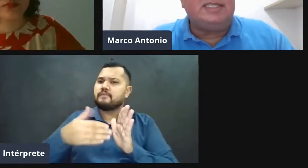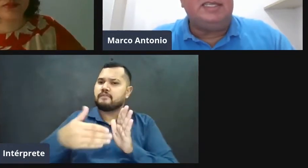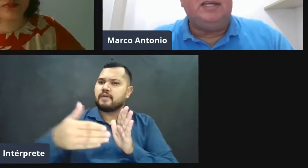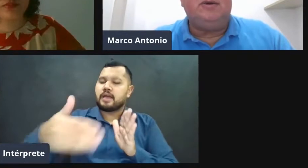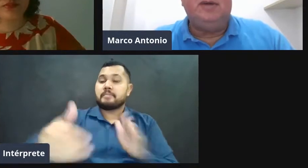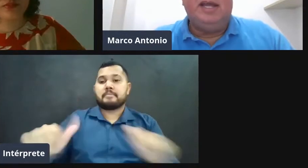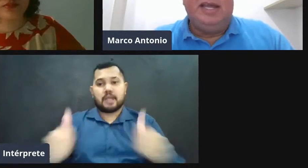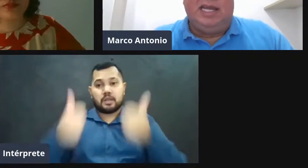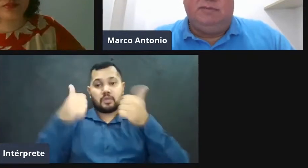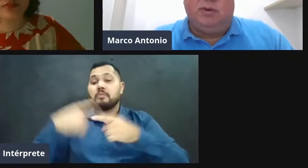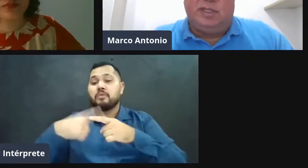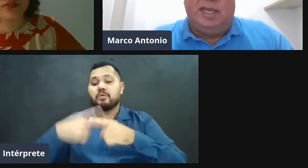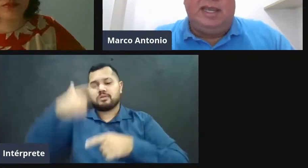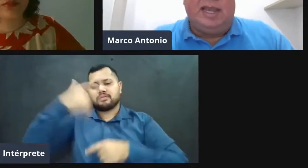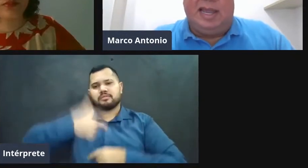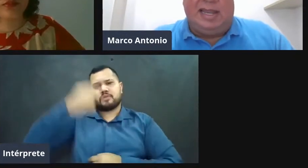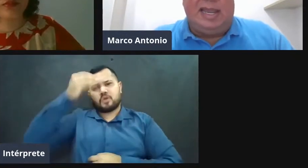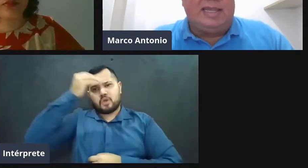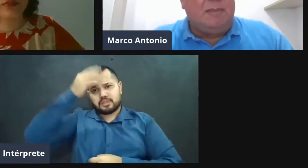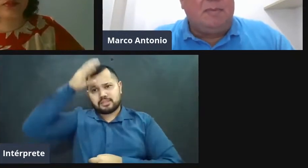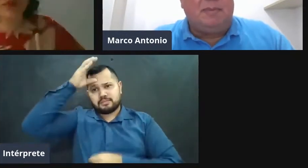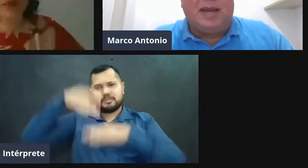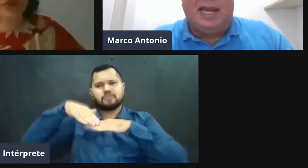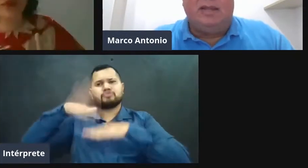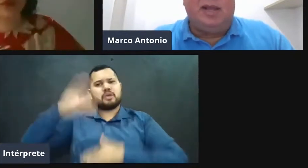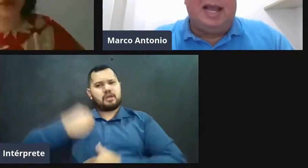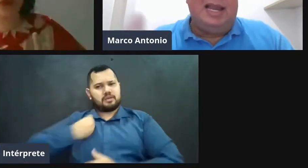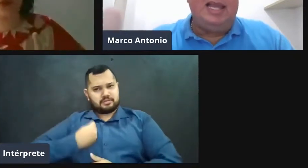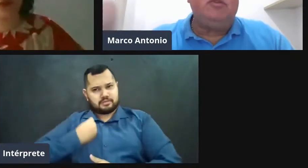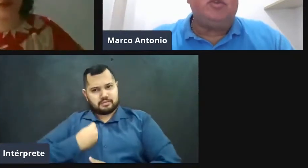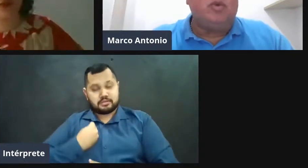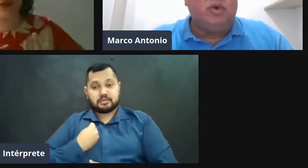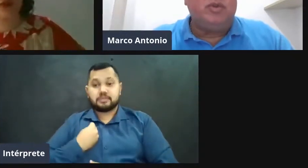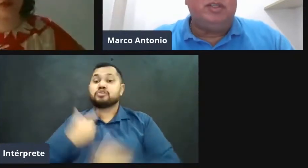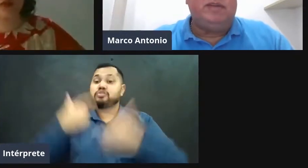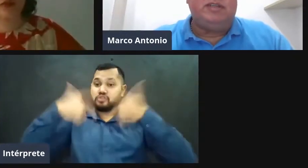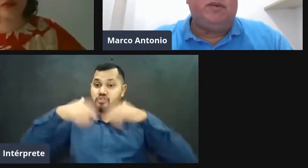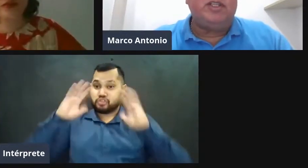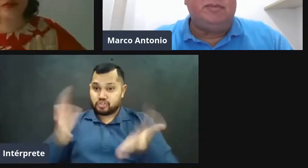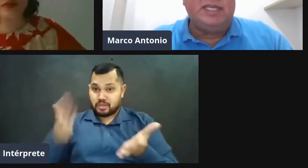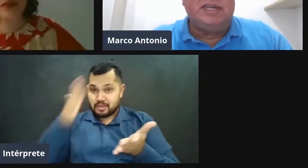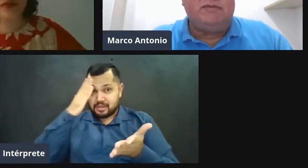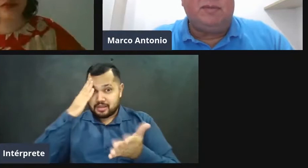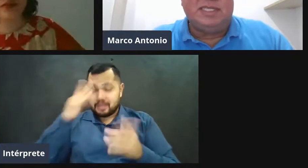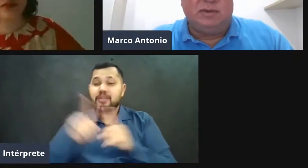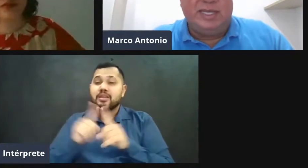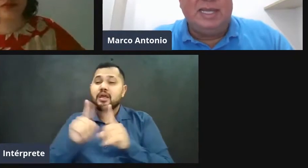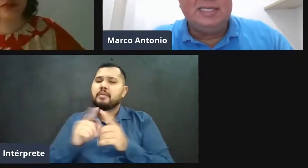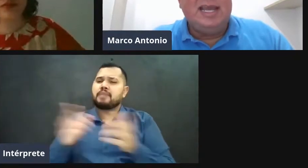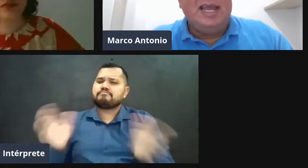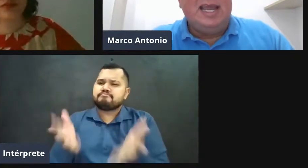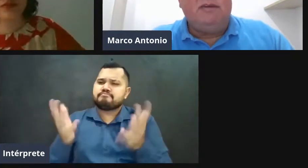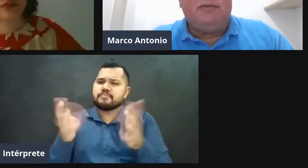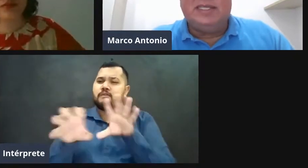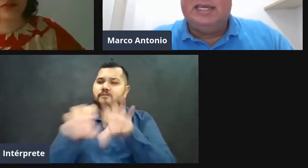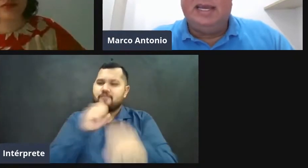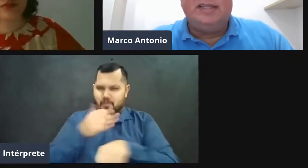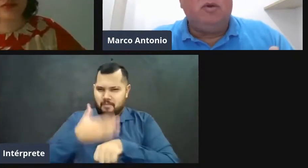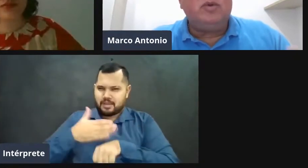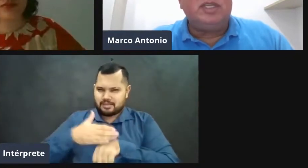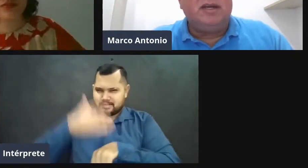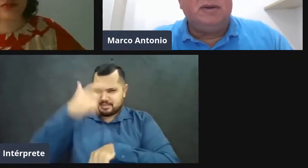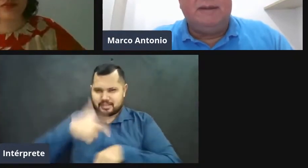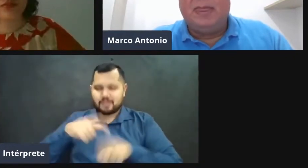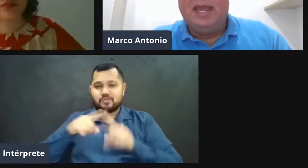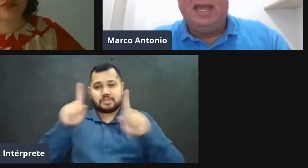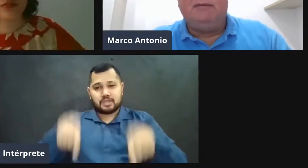ter qualificação... Eles vão ter, e estar bem preparado, além dos cursos, de investir fortemente na formação deles, é fazer